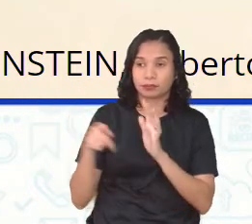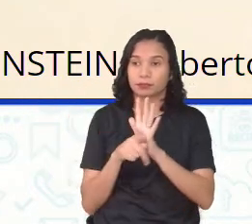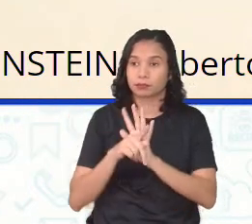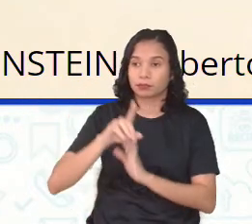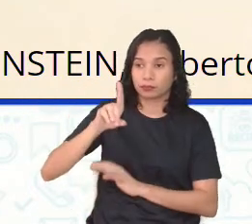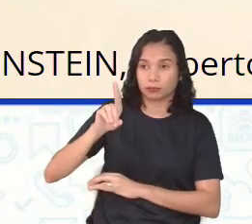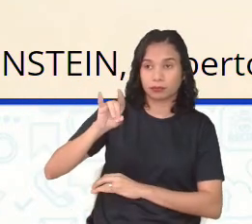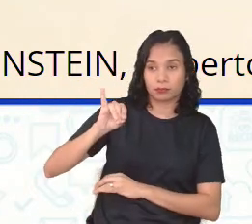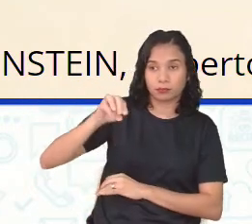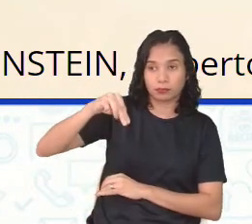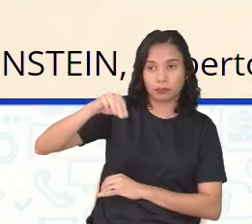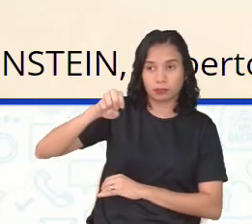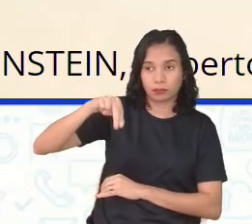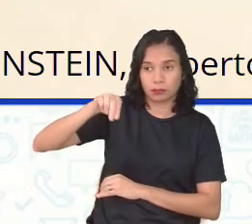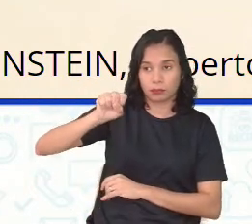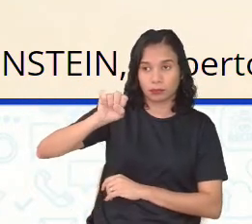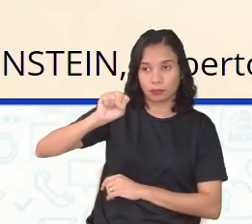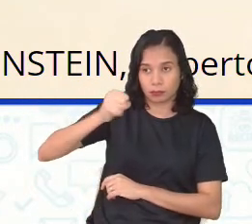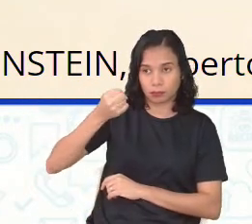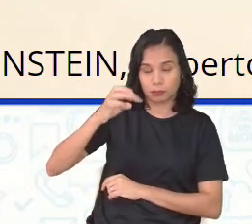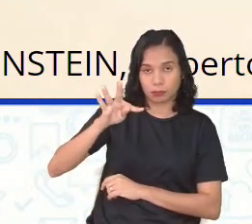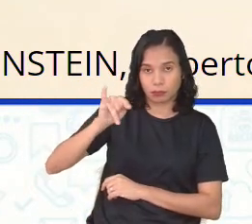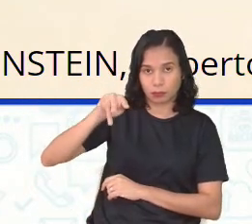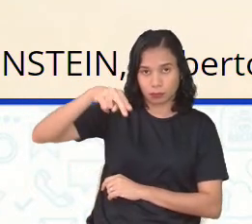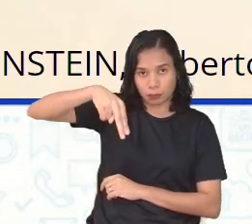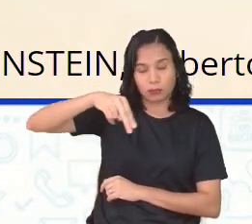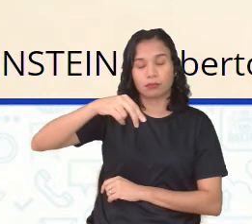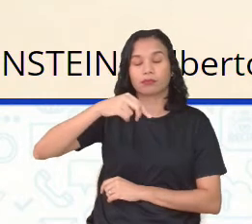Demicen Gilberto, que escreveu